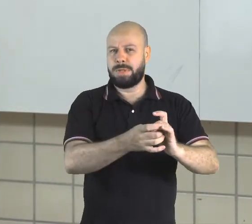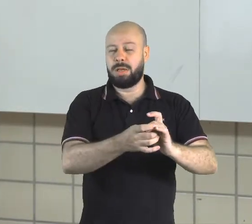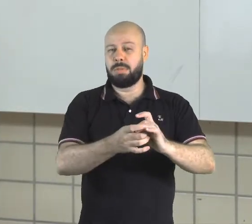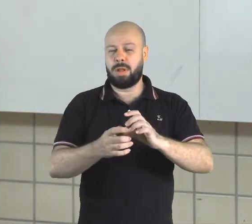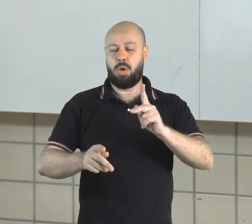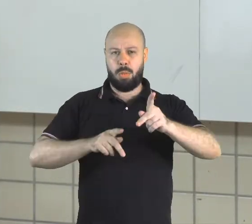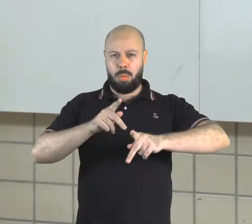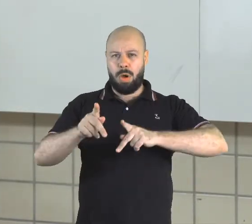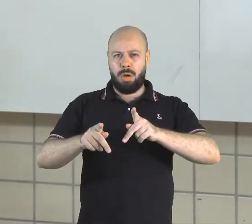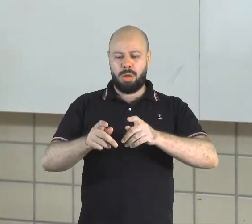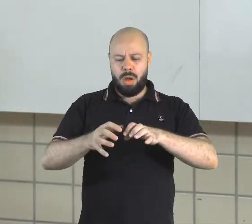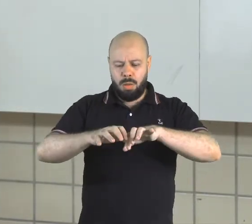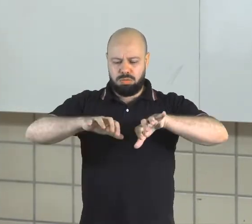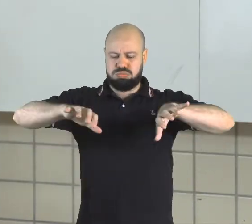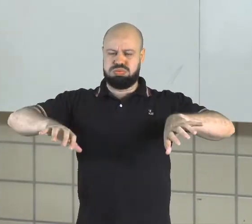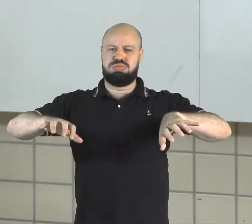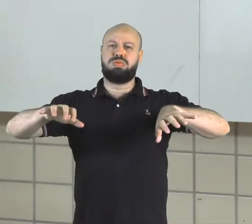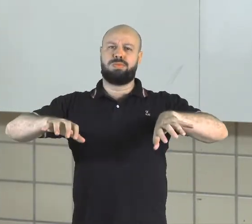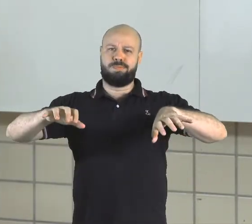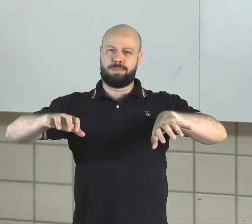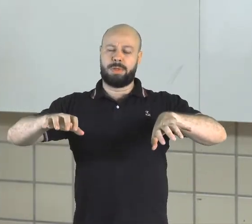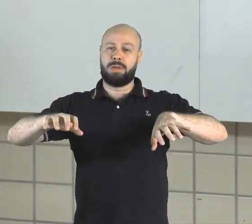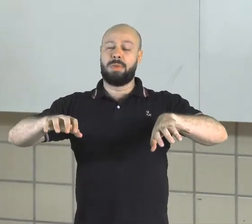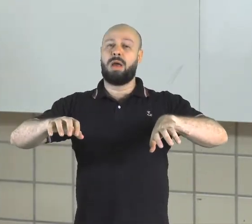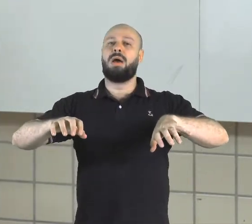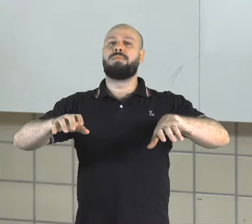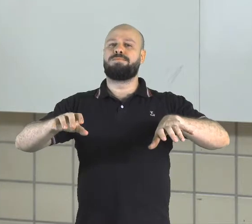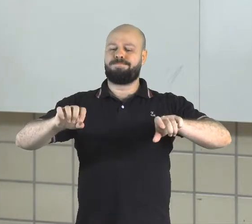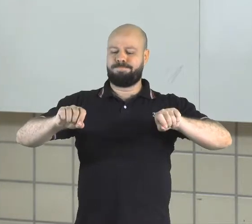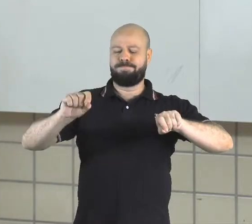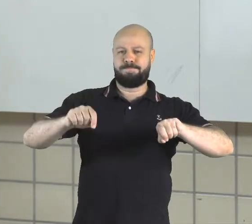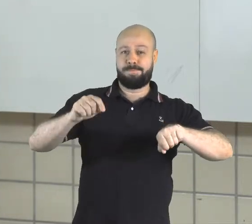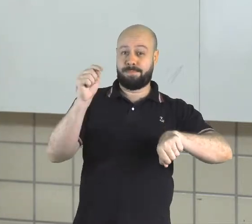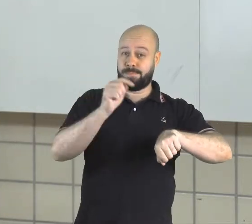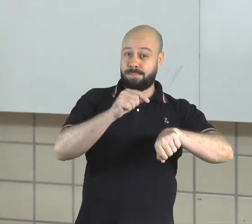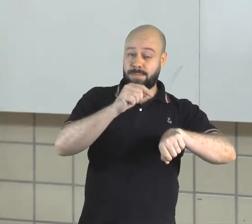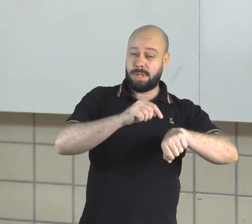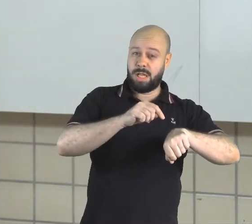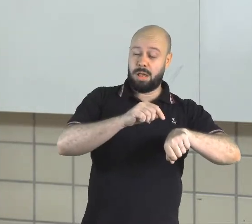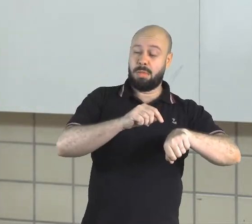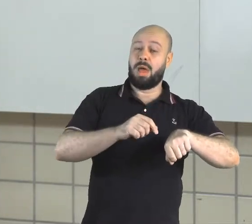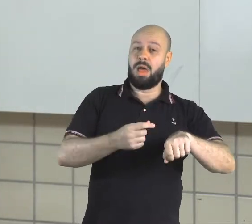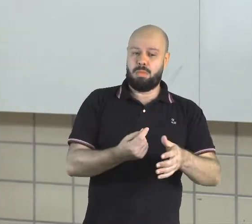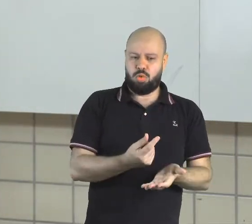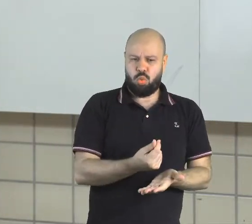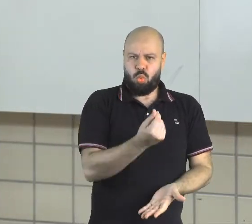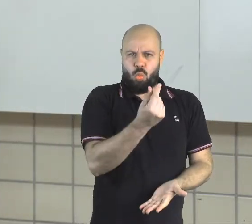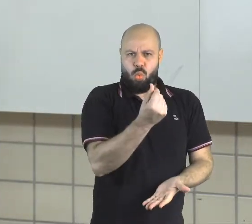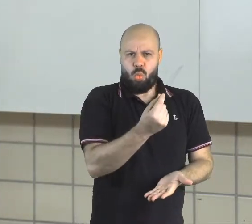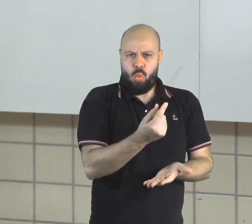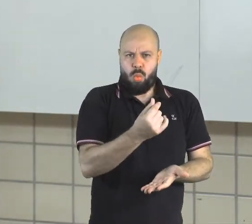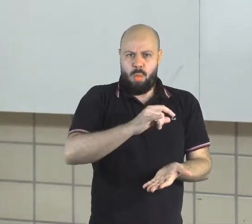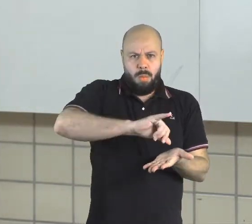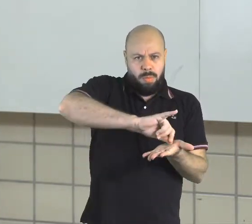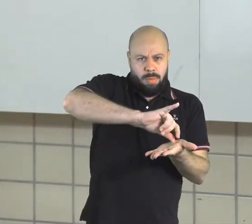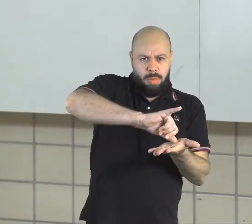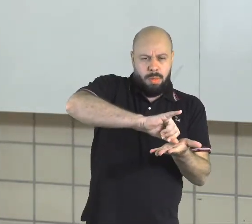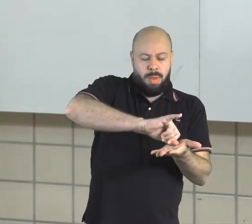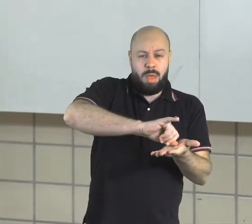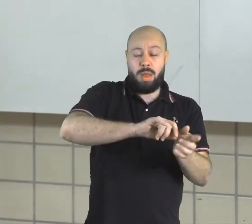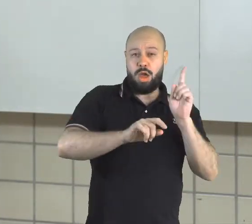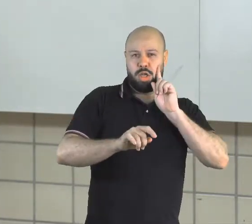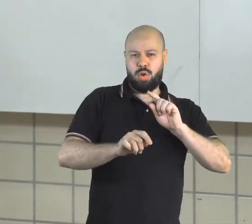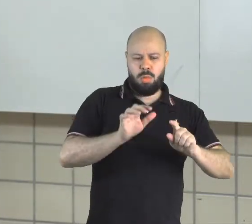população estava dividida, o mundo estava dividido entre dois blocos. De um lado, os capitalistas, controlados pelo governo norte-americano, e